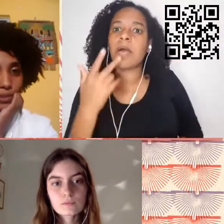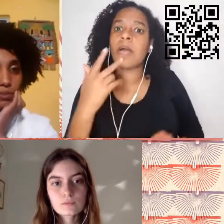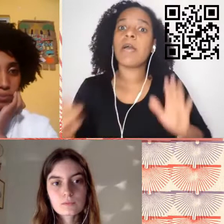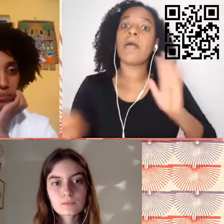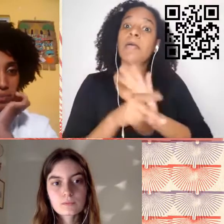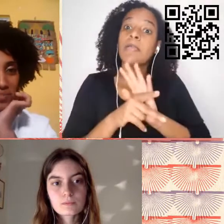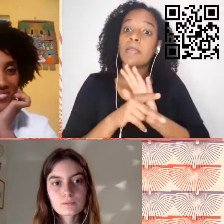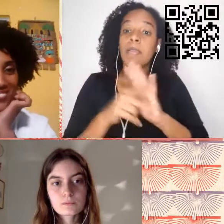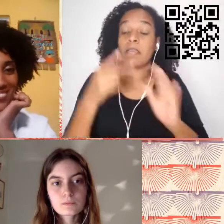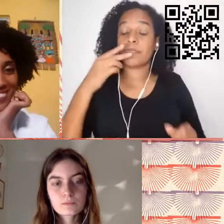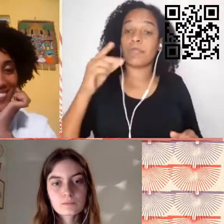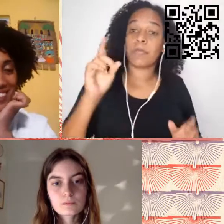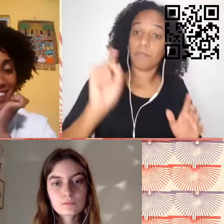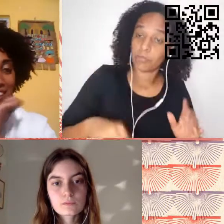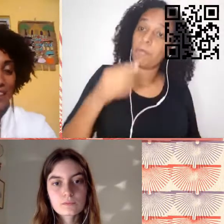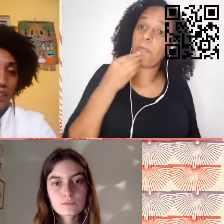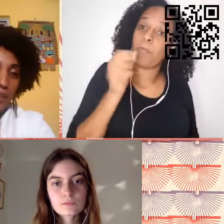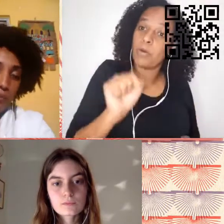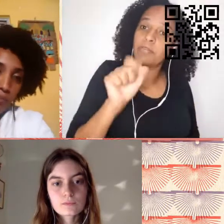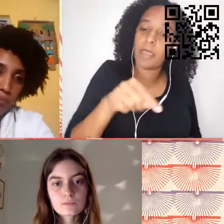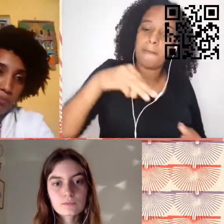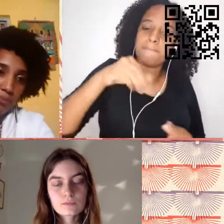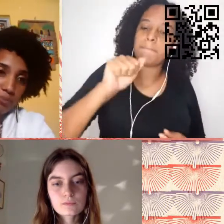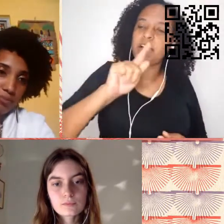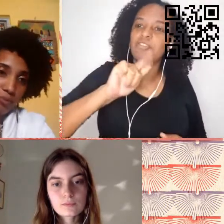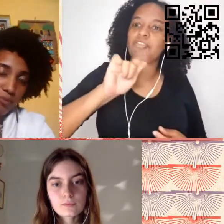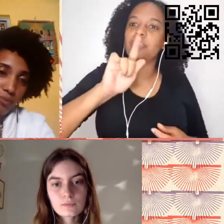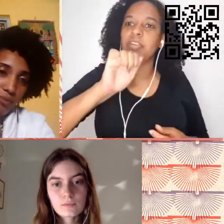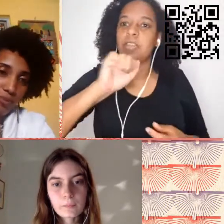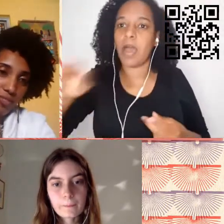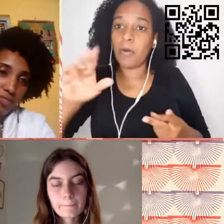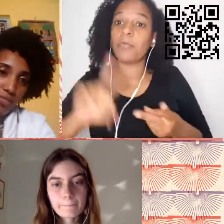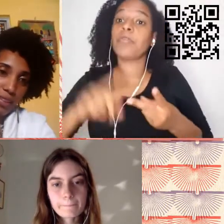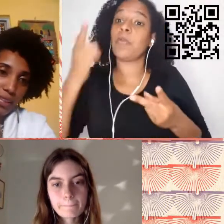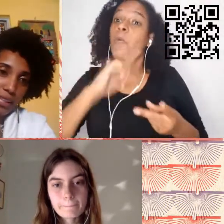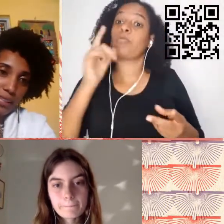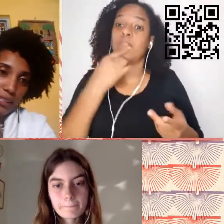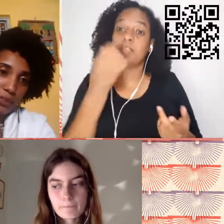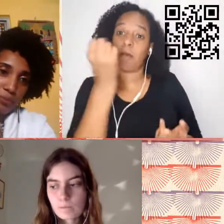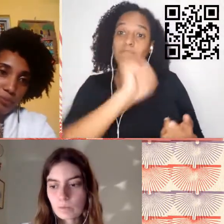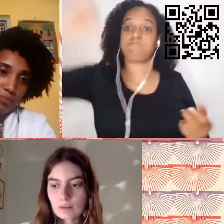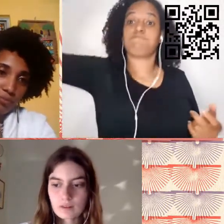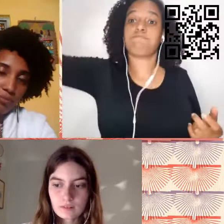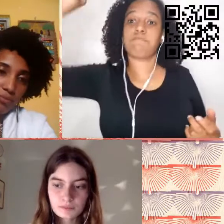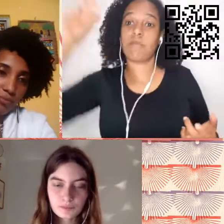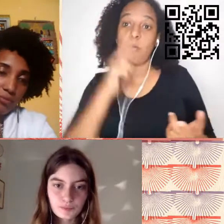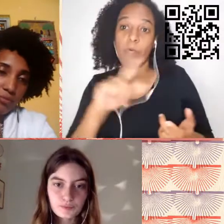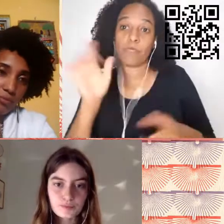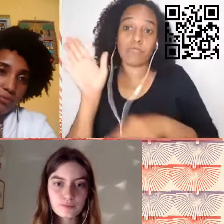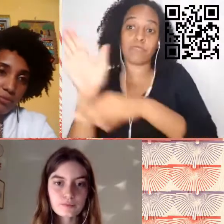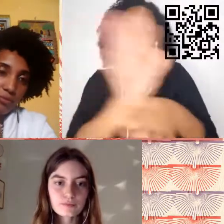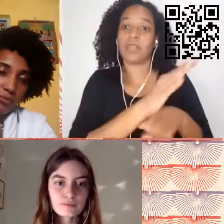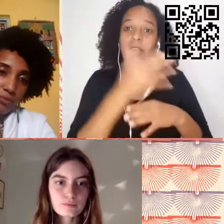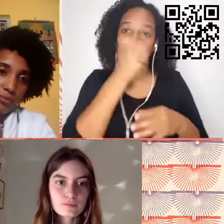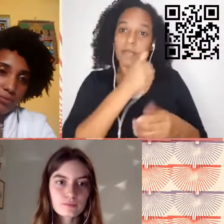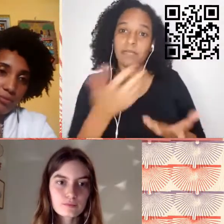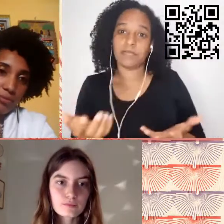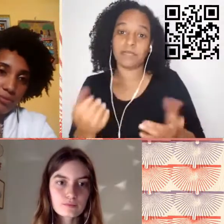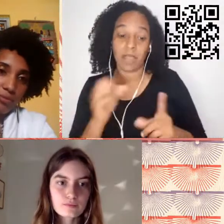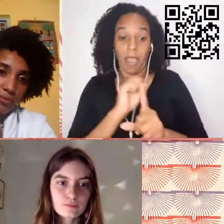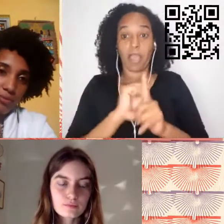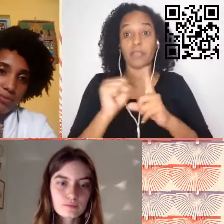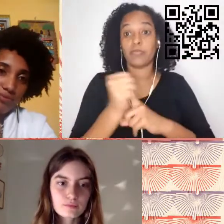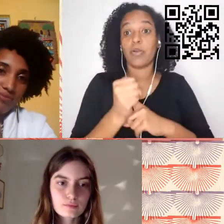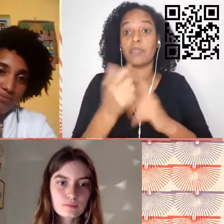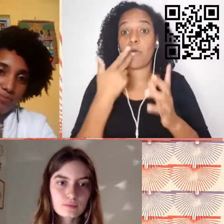herói. Então, de certa maneira, tinha uma provocação em relação a uma sociedade que tende a colocar nas periferias